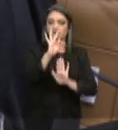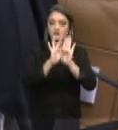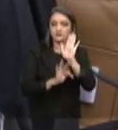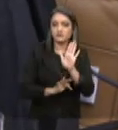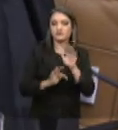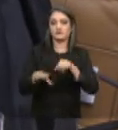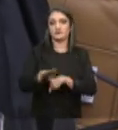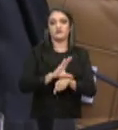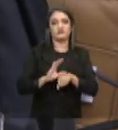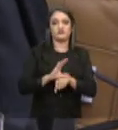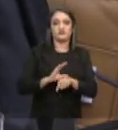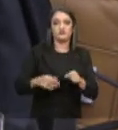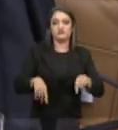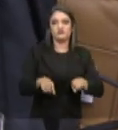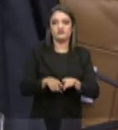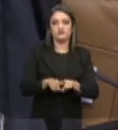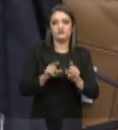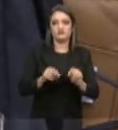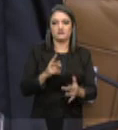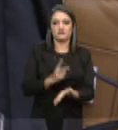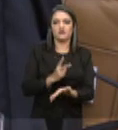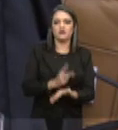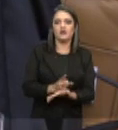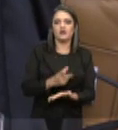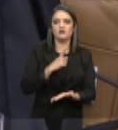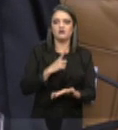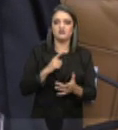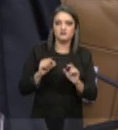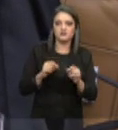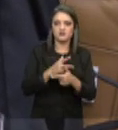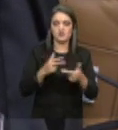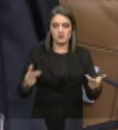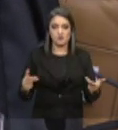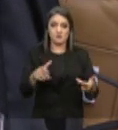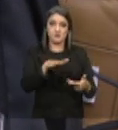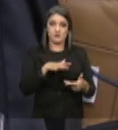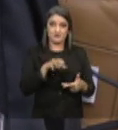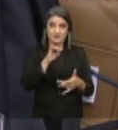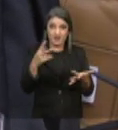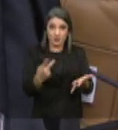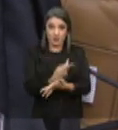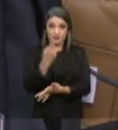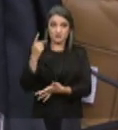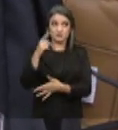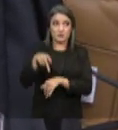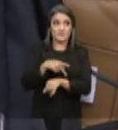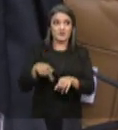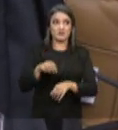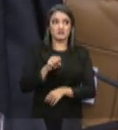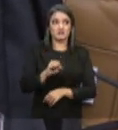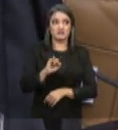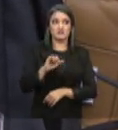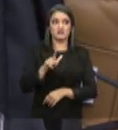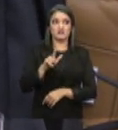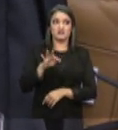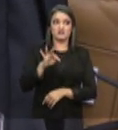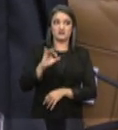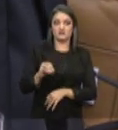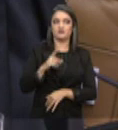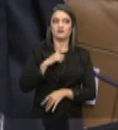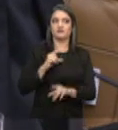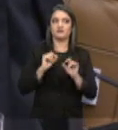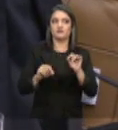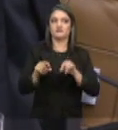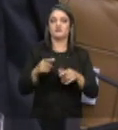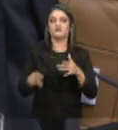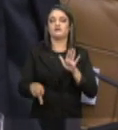Constituição mesmo que praticados na vigência do estado de sítio como artista artífice da